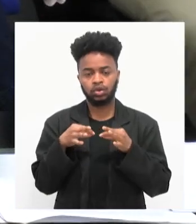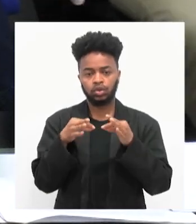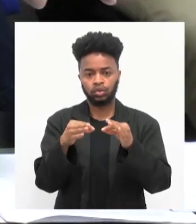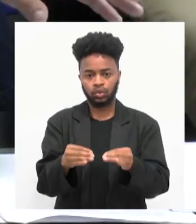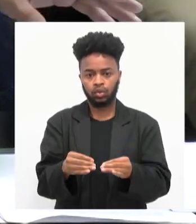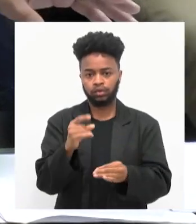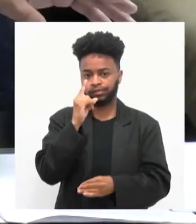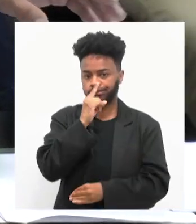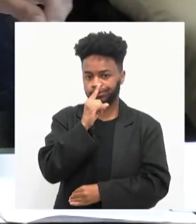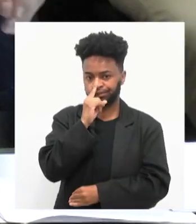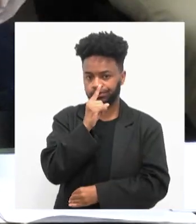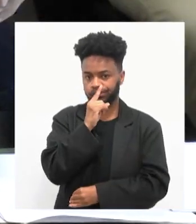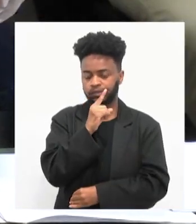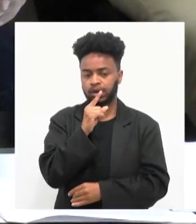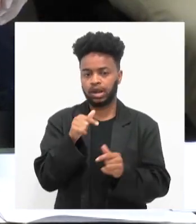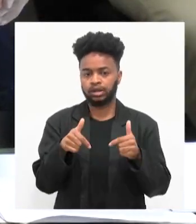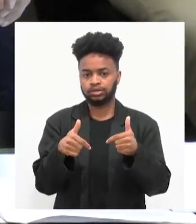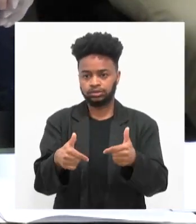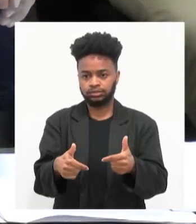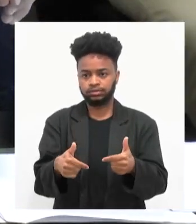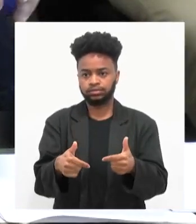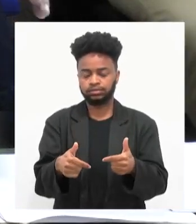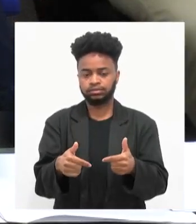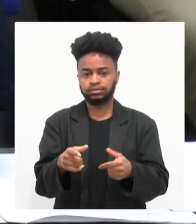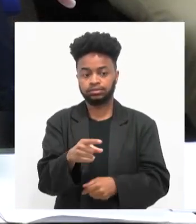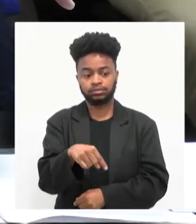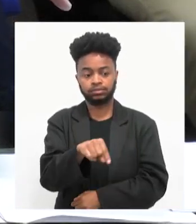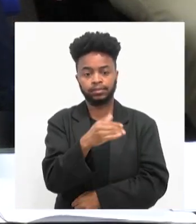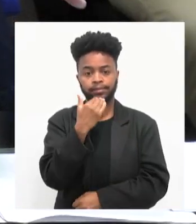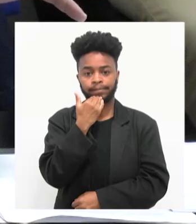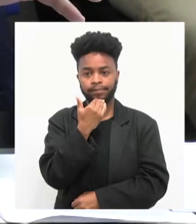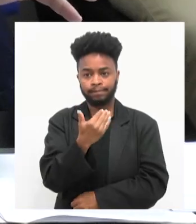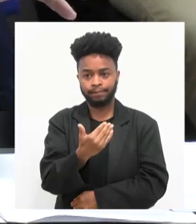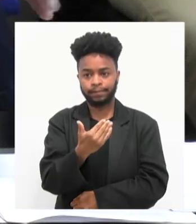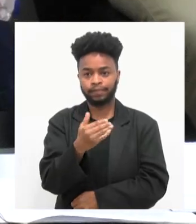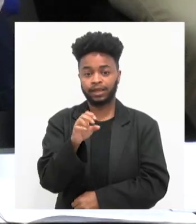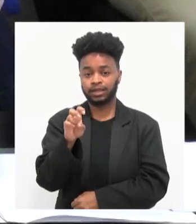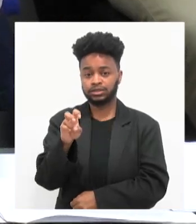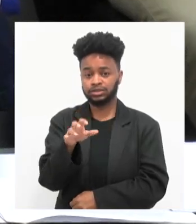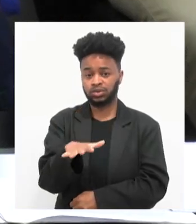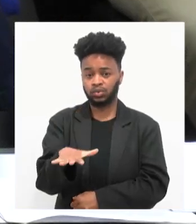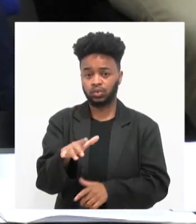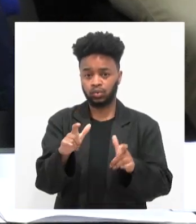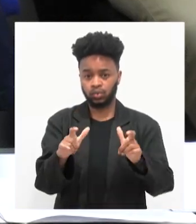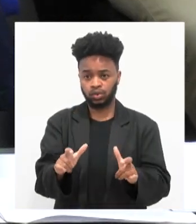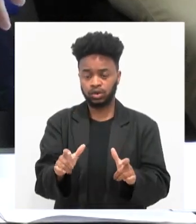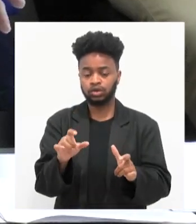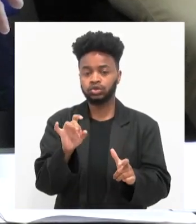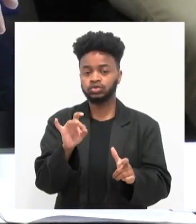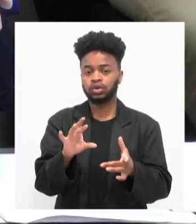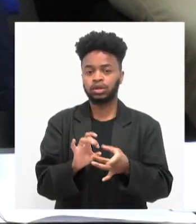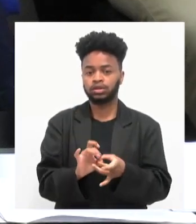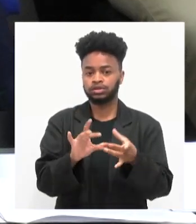as irregularidades. Eles indicaram 5 pátios, só autorizamos o que já funcionava da RFA